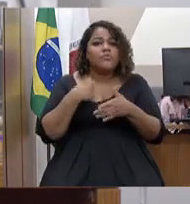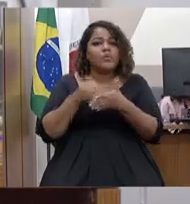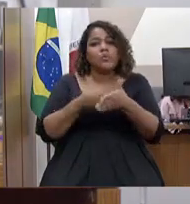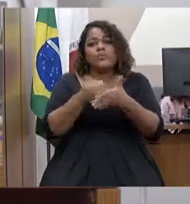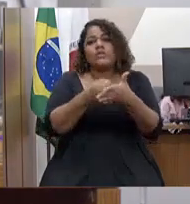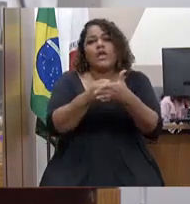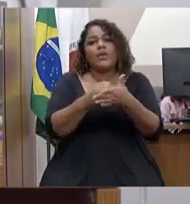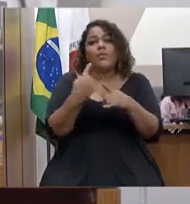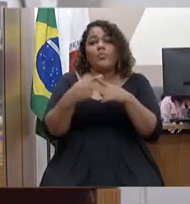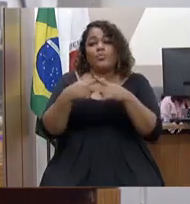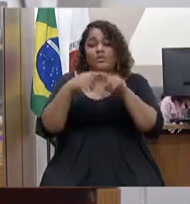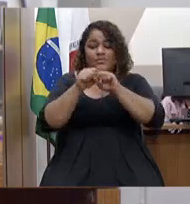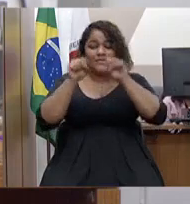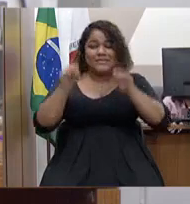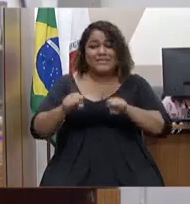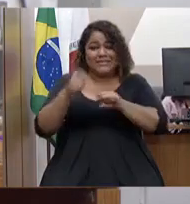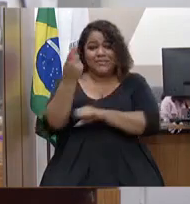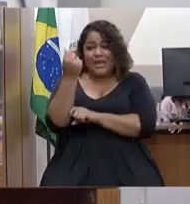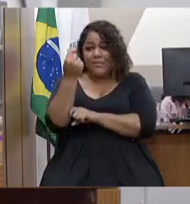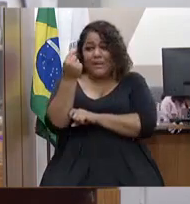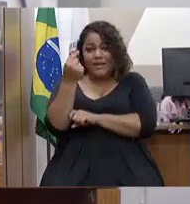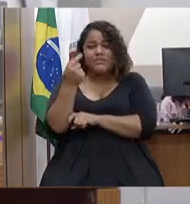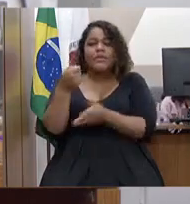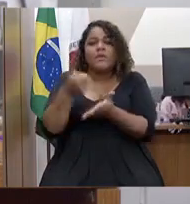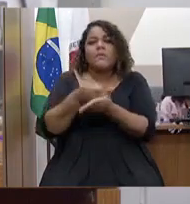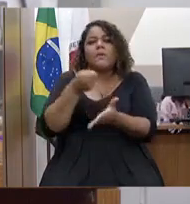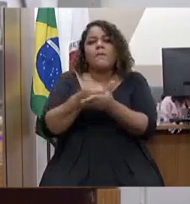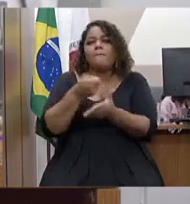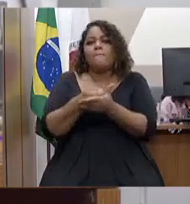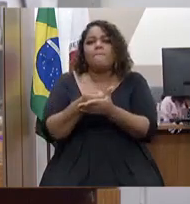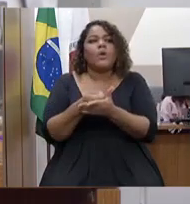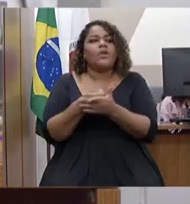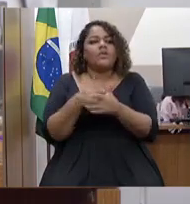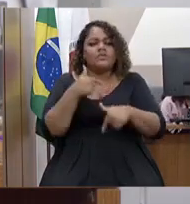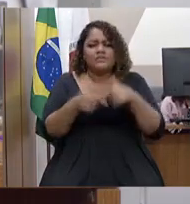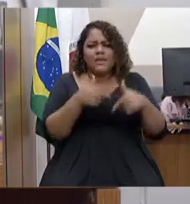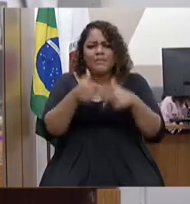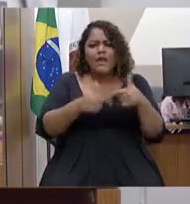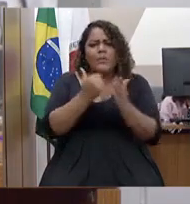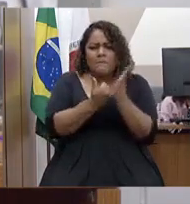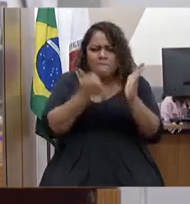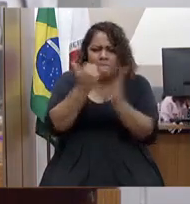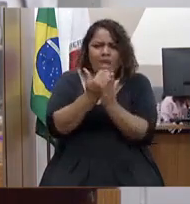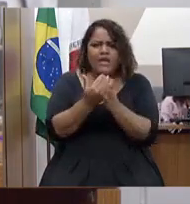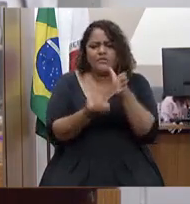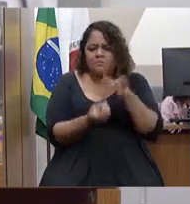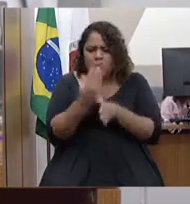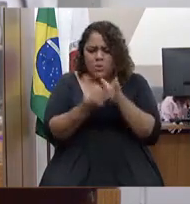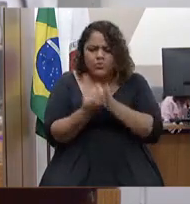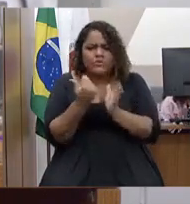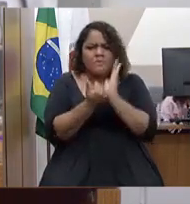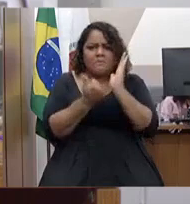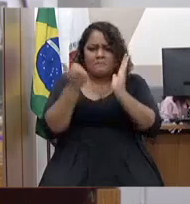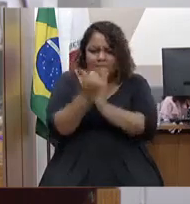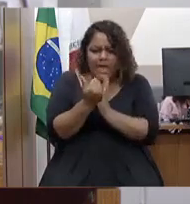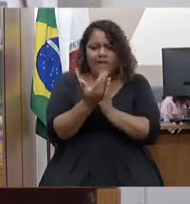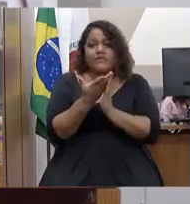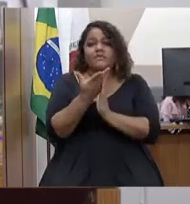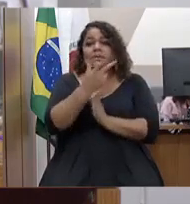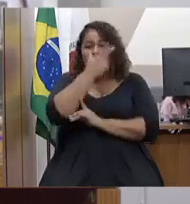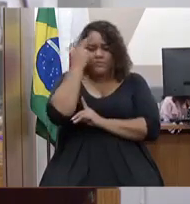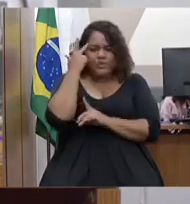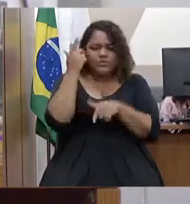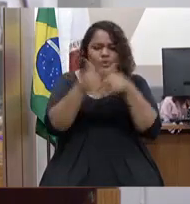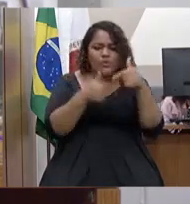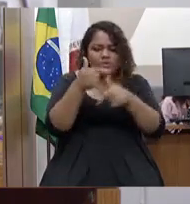uma exploração maior impõe um ritmo de produção maior com menos trabalhadores e trabalhadores no ambiente